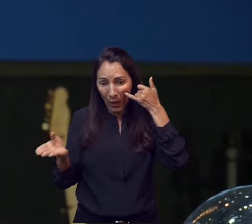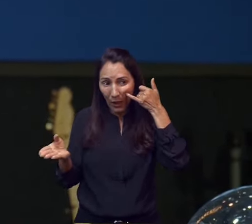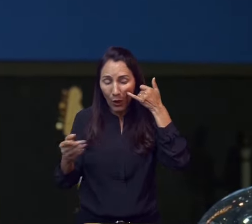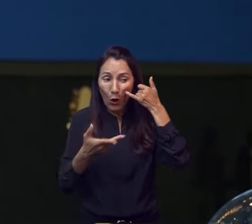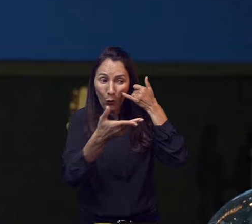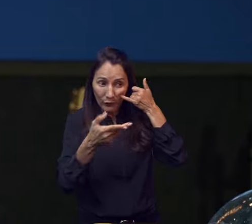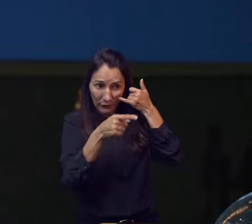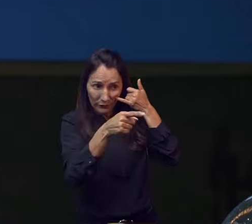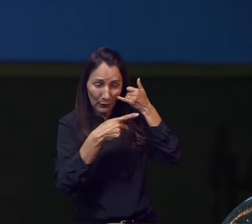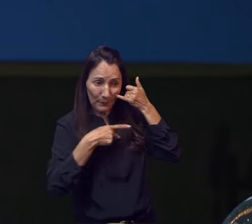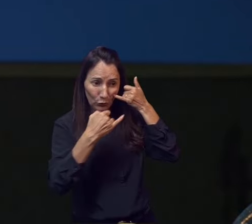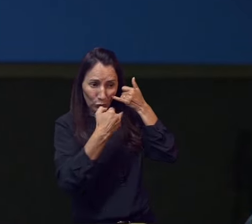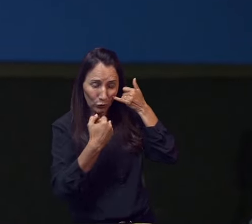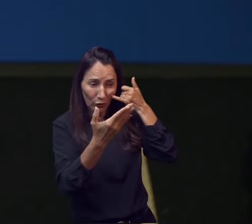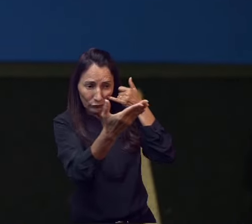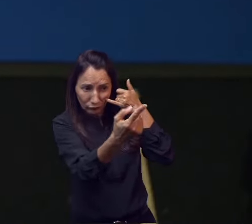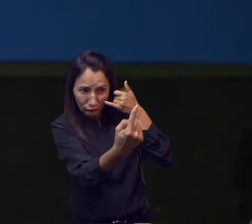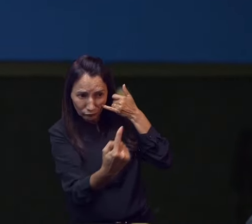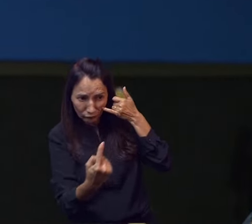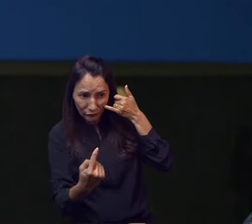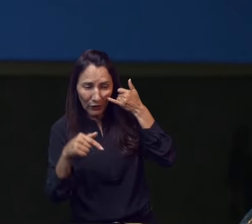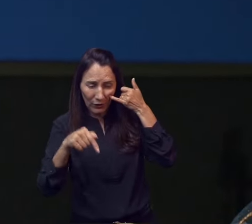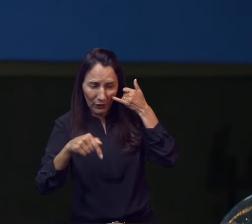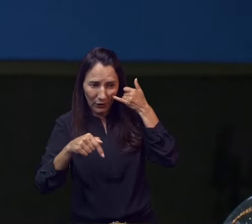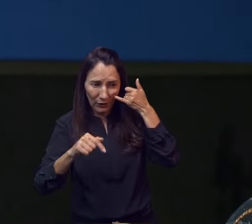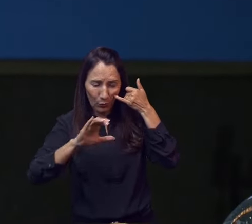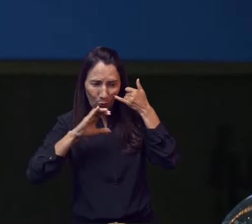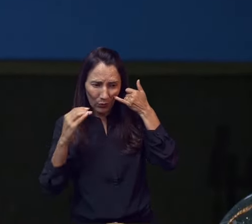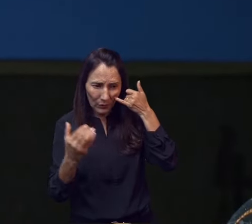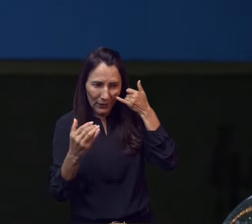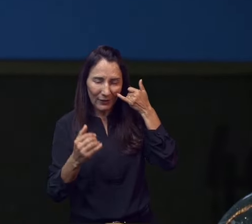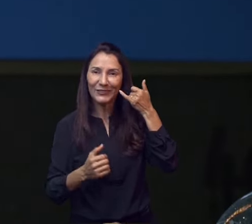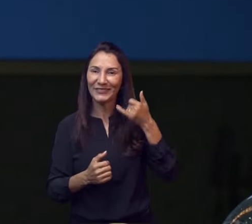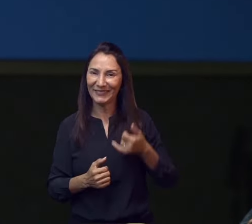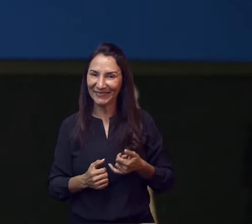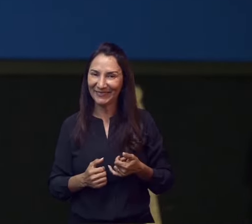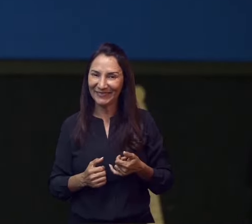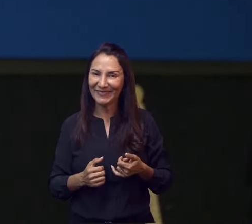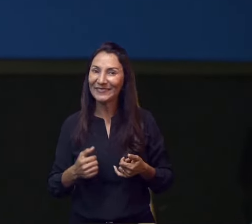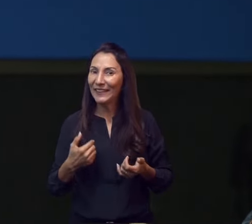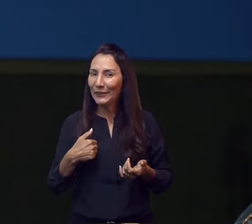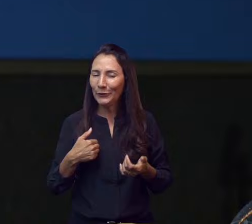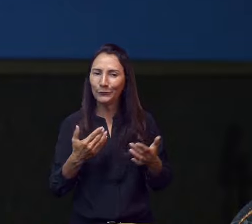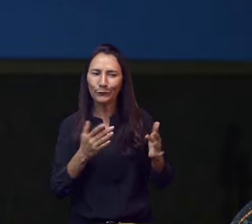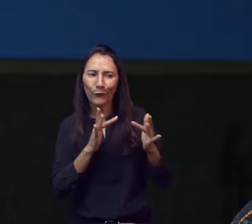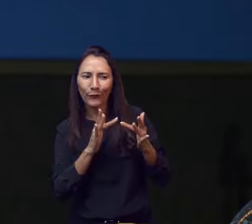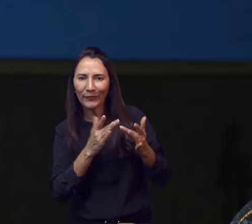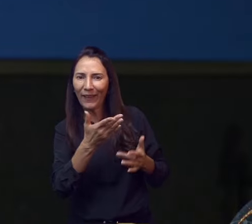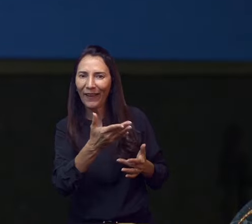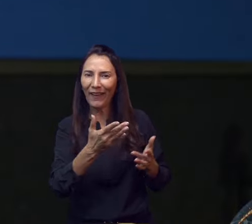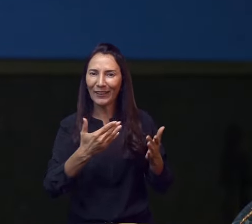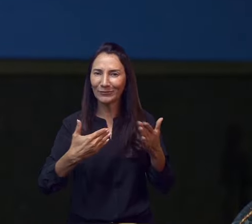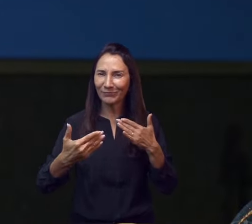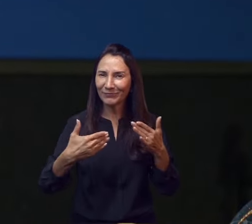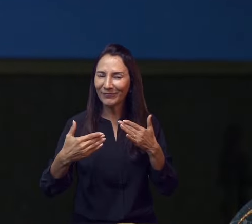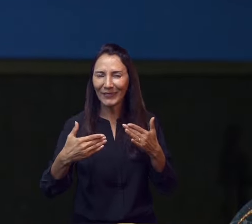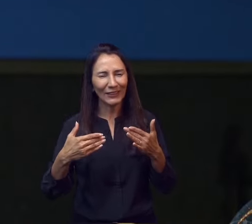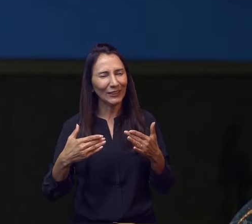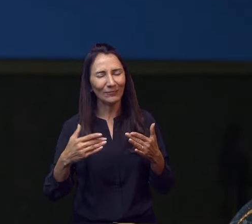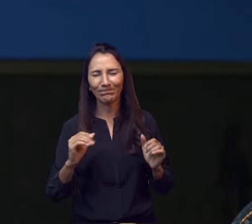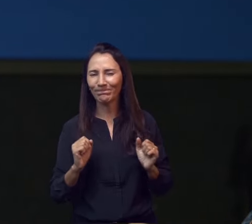aí eu fui o servo do pastor Jorge Linhares centro ele eu comecei a conhecer e me